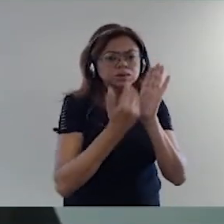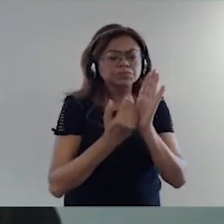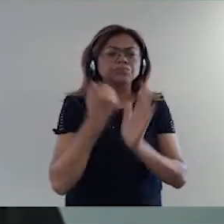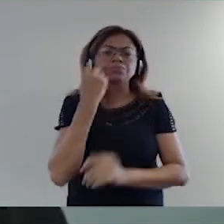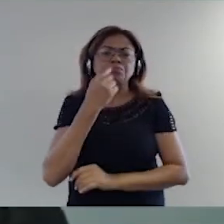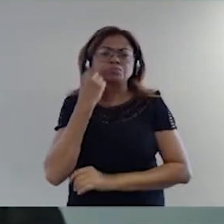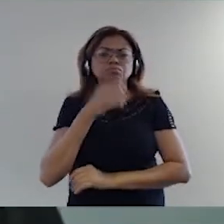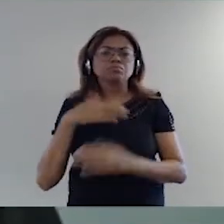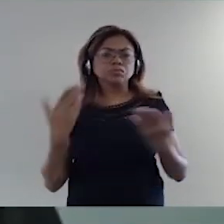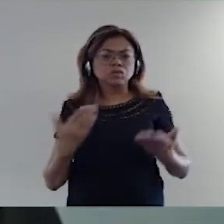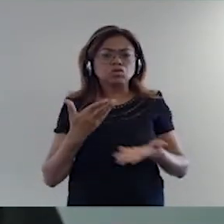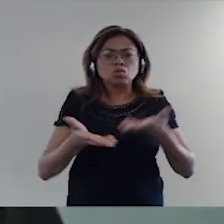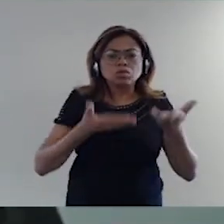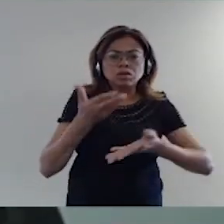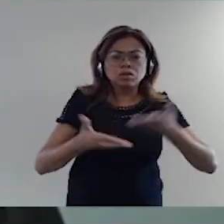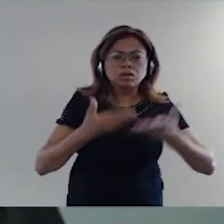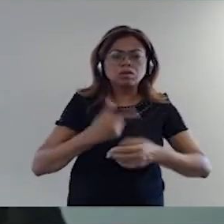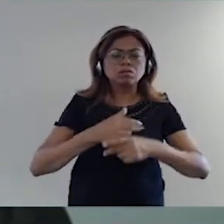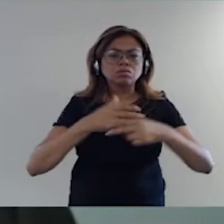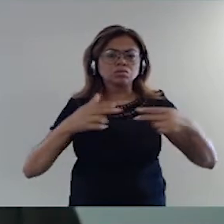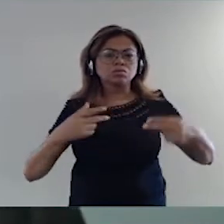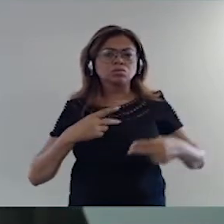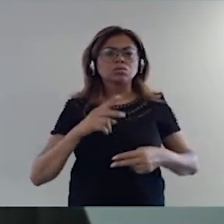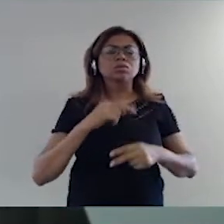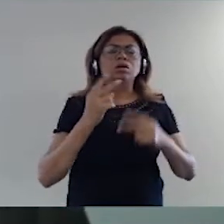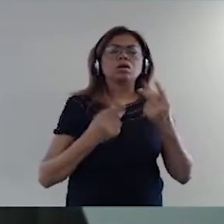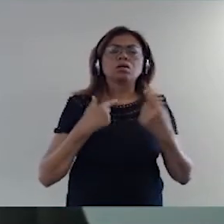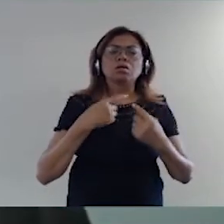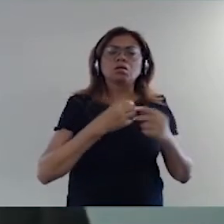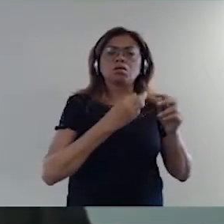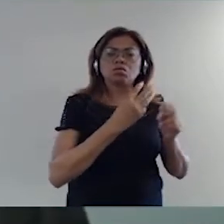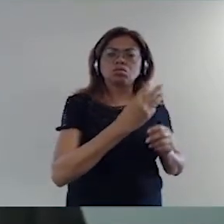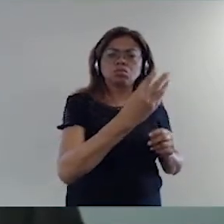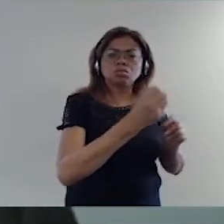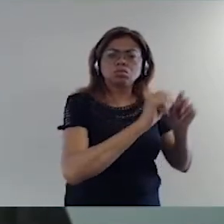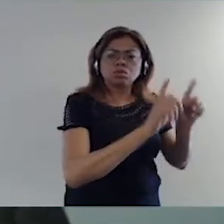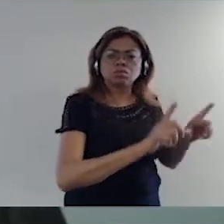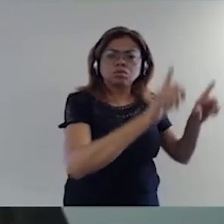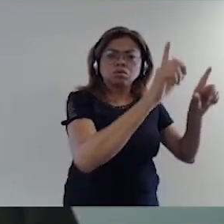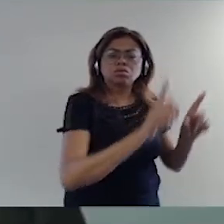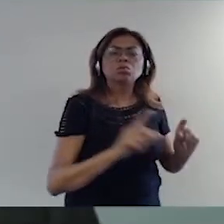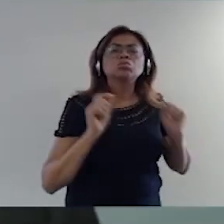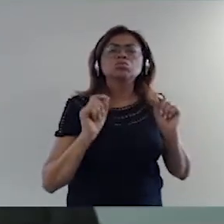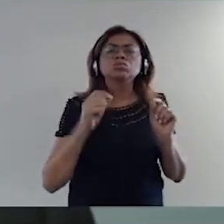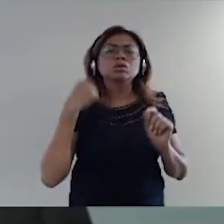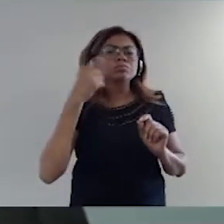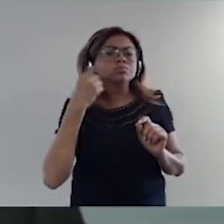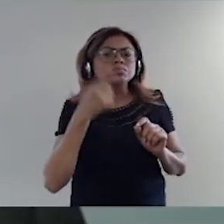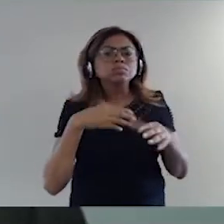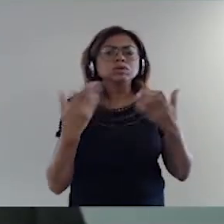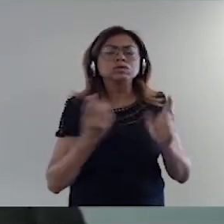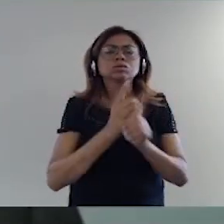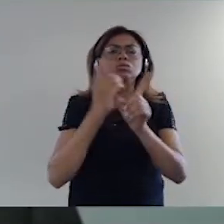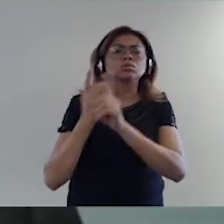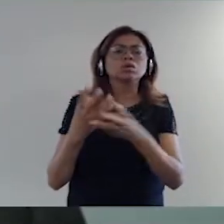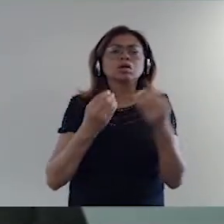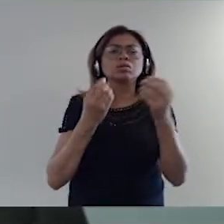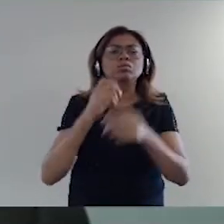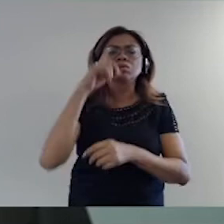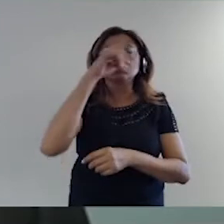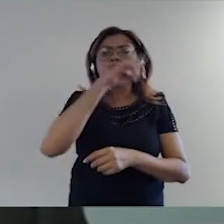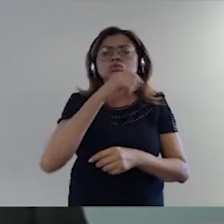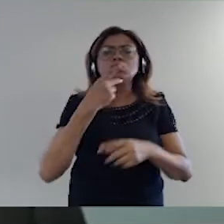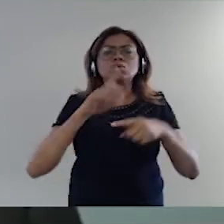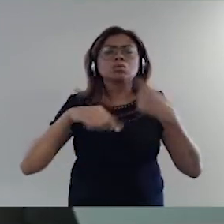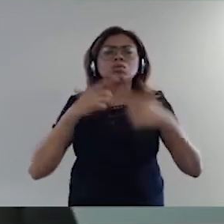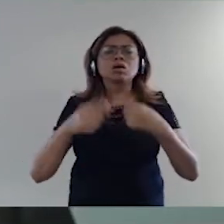hoje tratando de atos virtuais, mas sob o enfoque de quem advoga, de quem tem encontrado tanta dificuldade para o